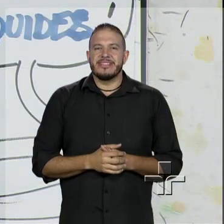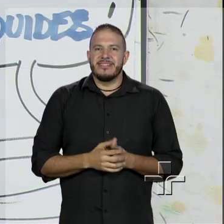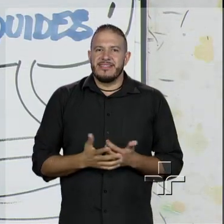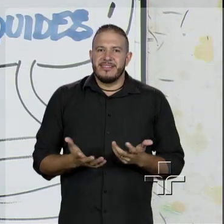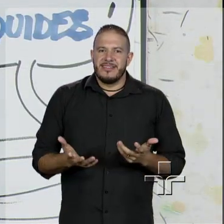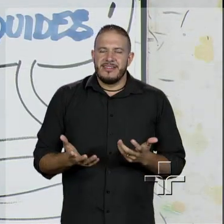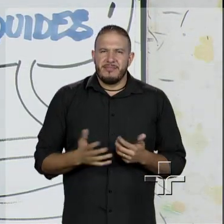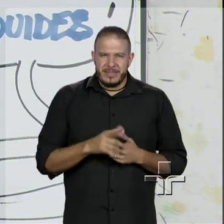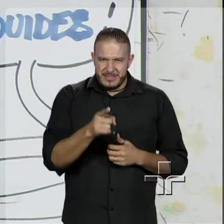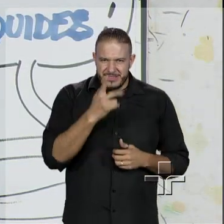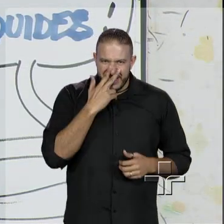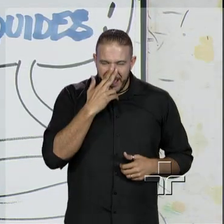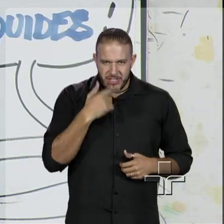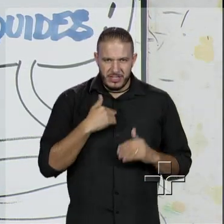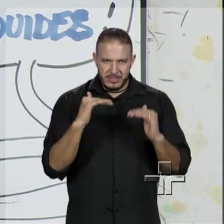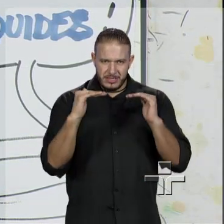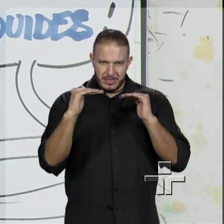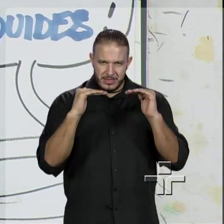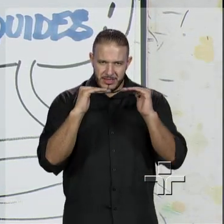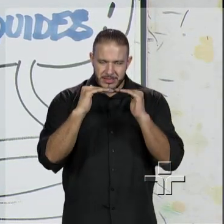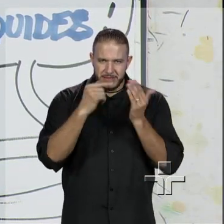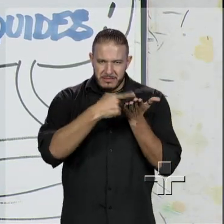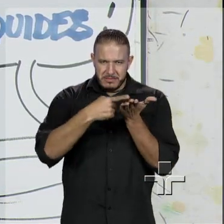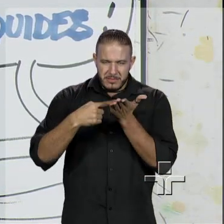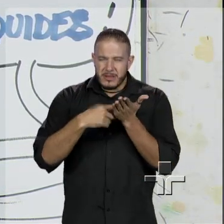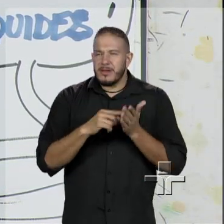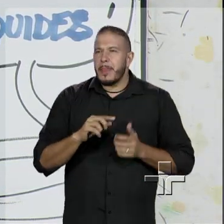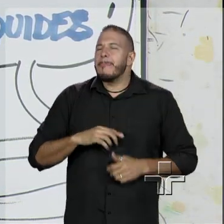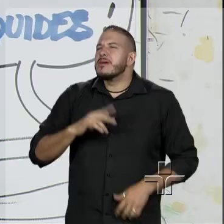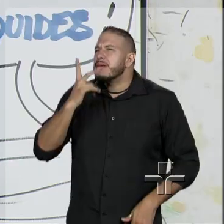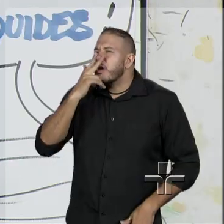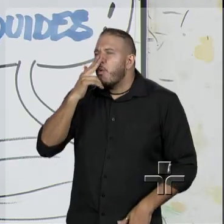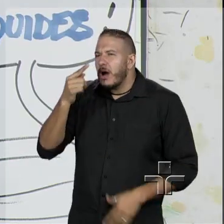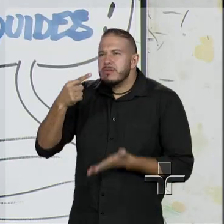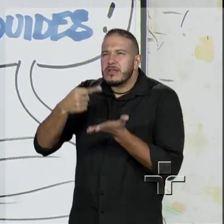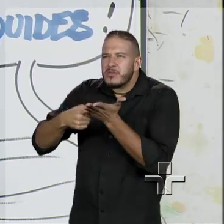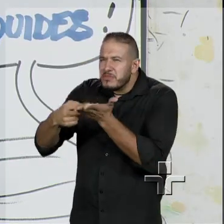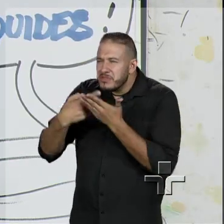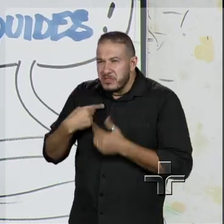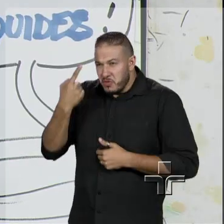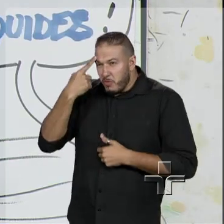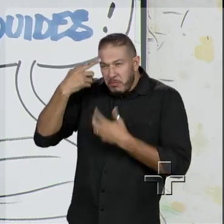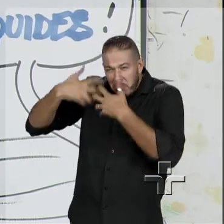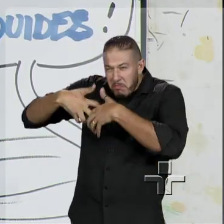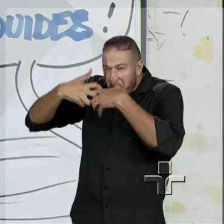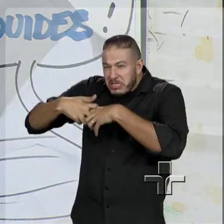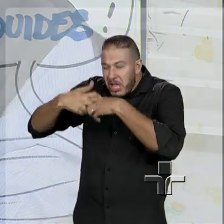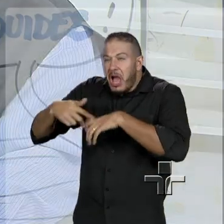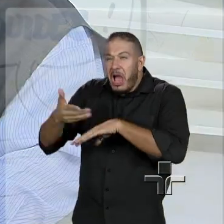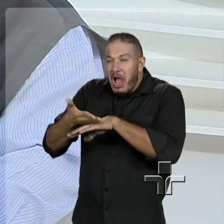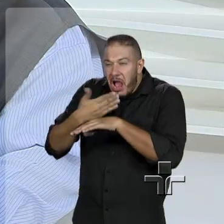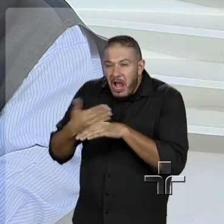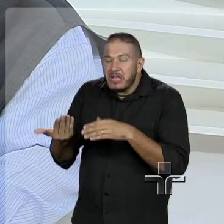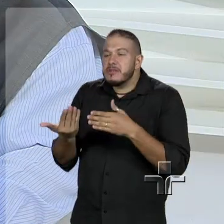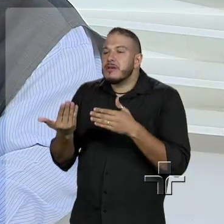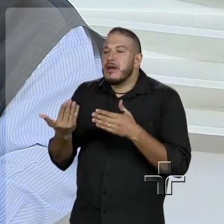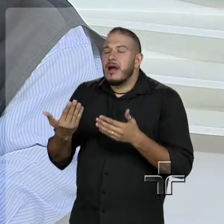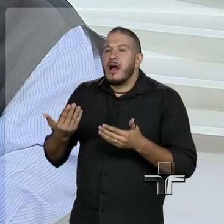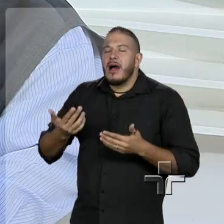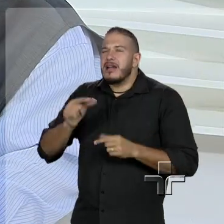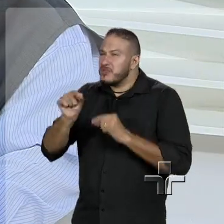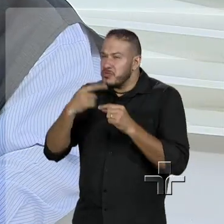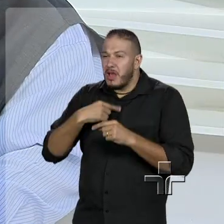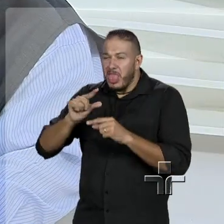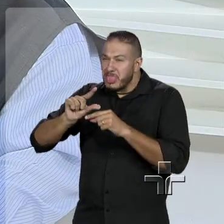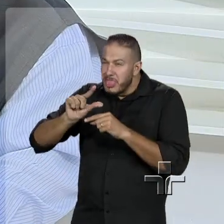Mas você acha que esse alinhamento é... O que eu acho é que esse alinhamento sem pensar é uma coisa que sempre produz efeitos